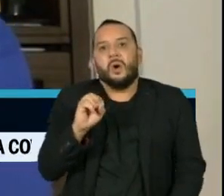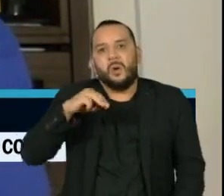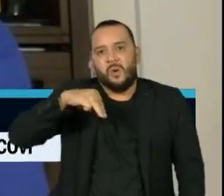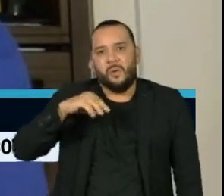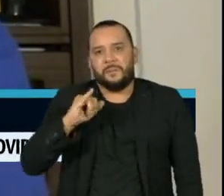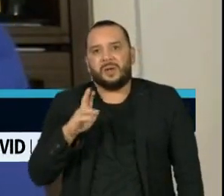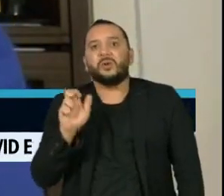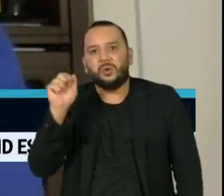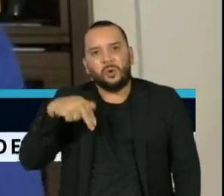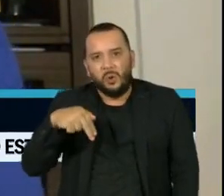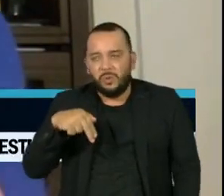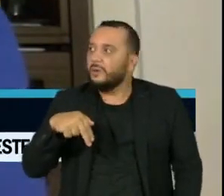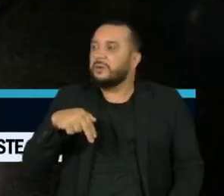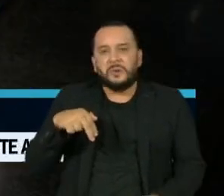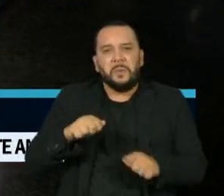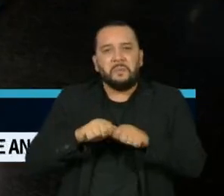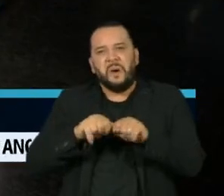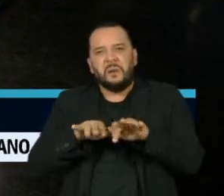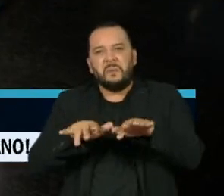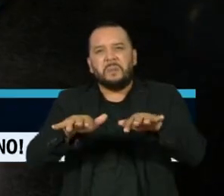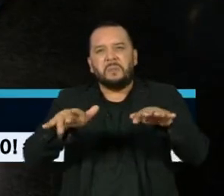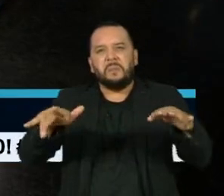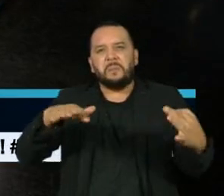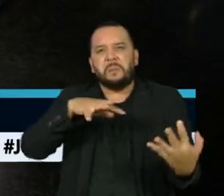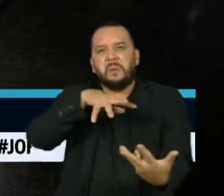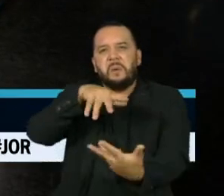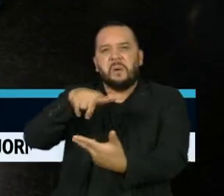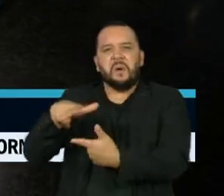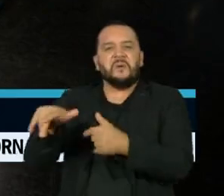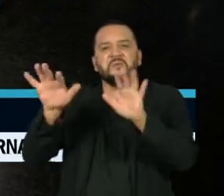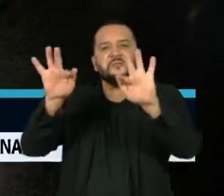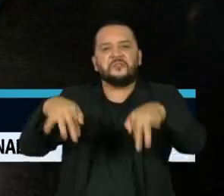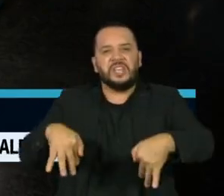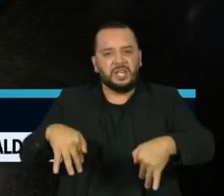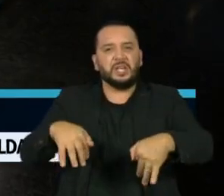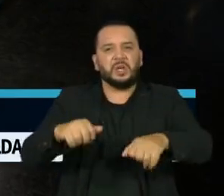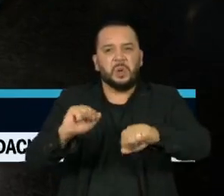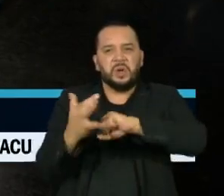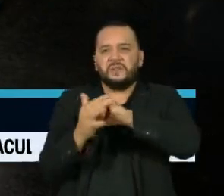mundo para chegar ao final da pandemia. Não, a gente vai conseguir isso com vacinação.